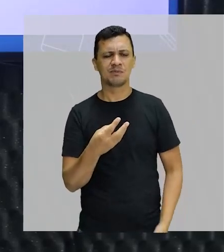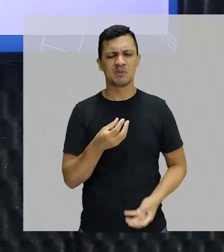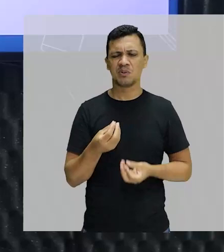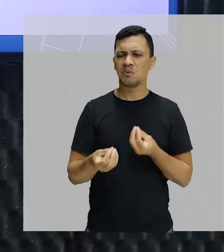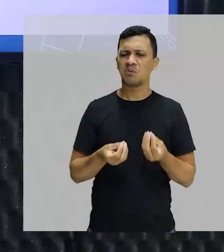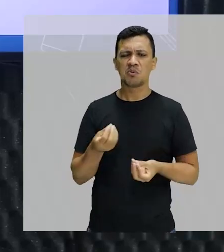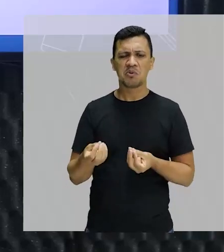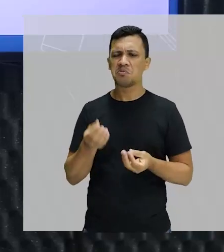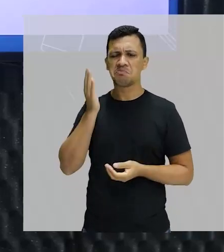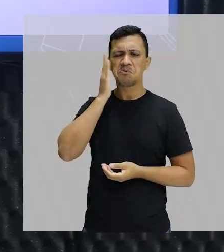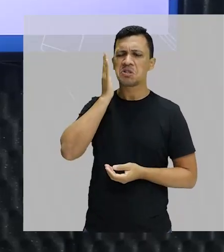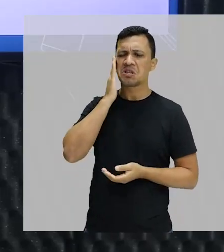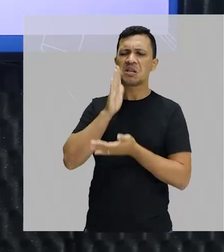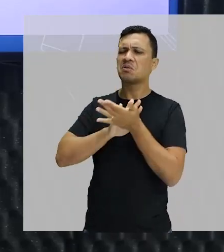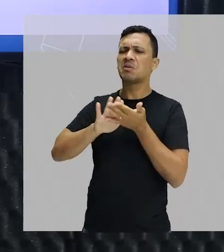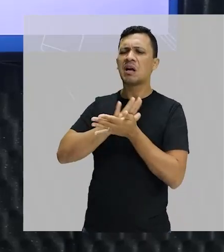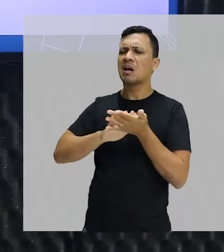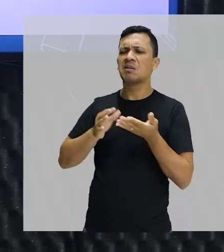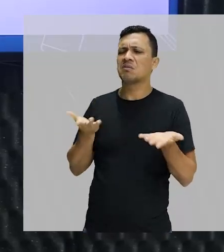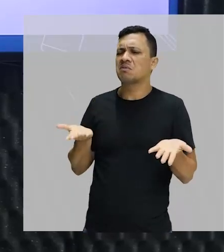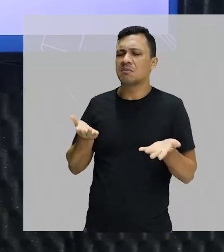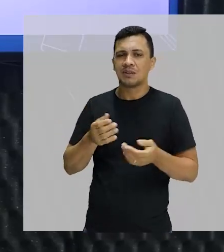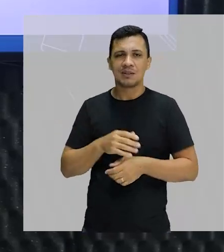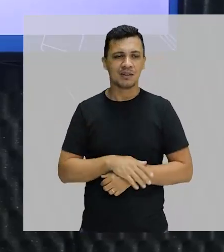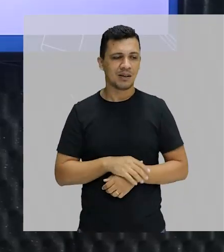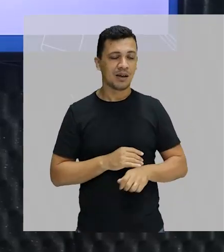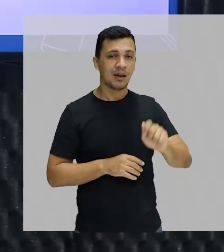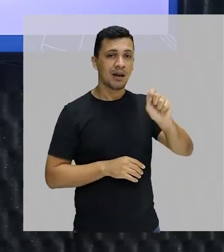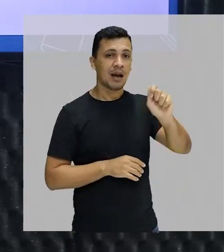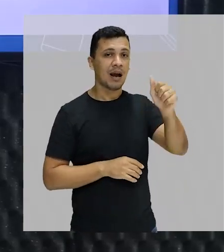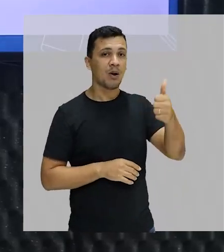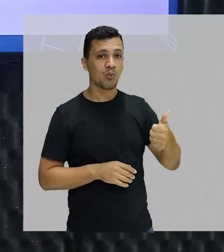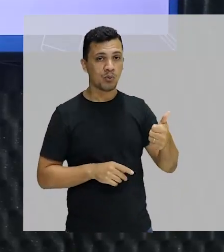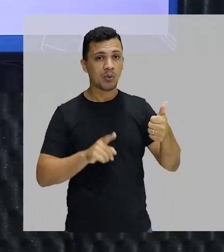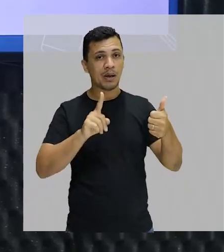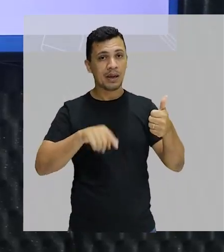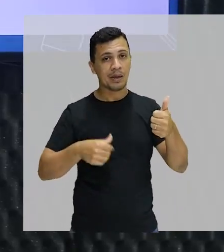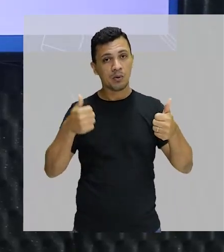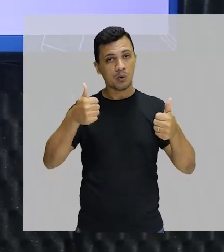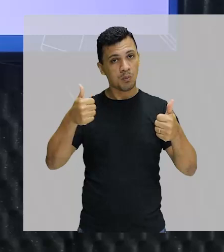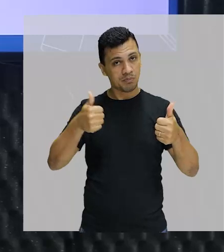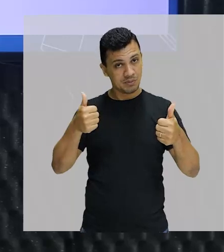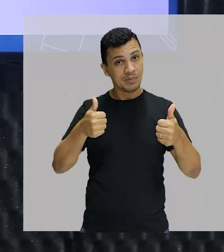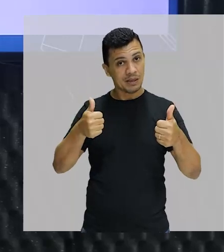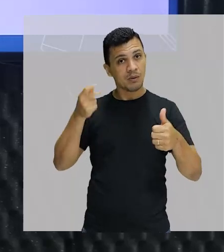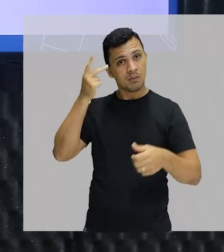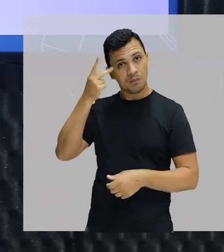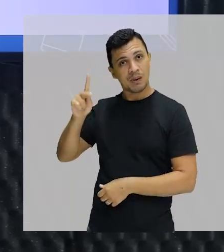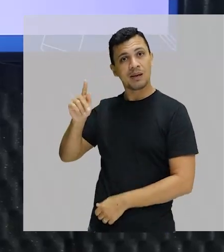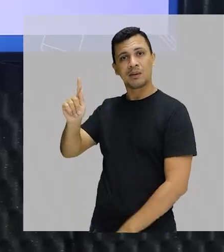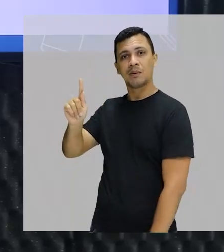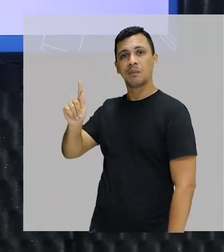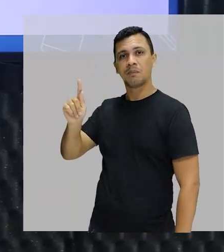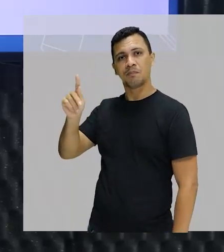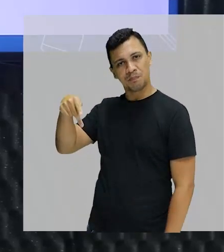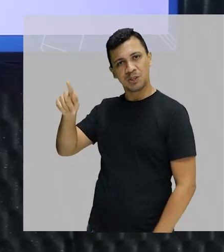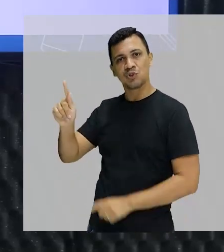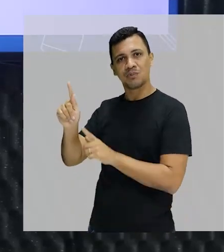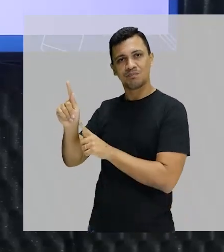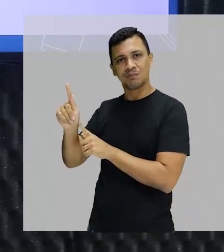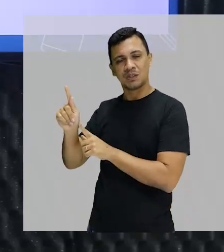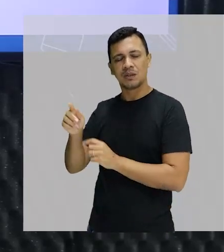quem é Q? Não estou entendendo nada. Olha só, A1 é o primeiro termo para essa PG. O Q é a letrinha